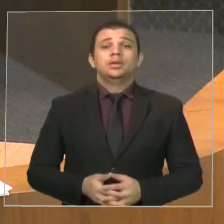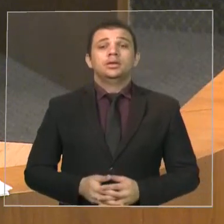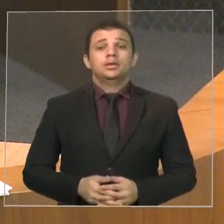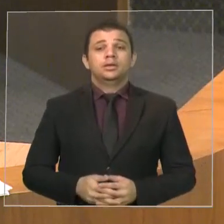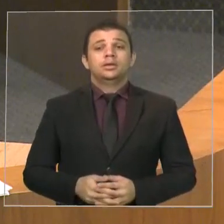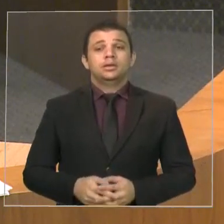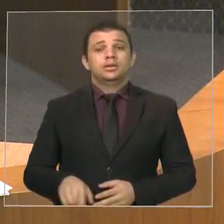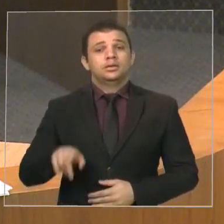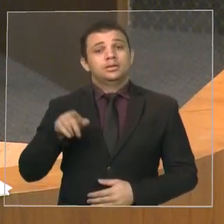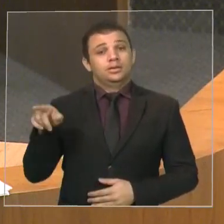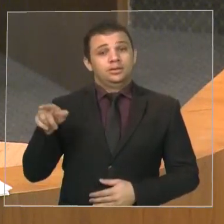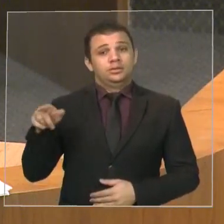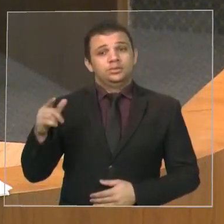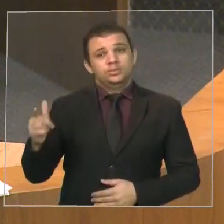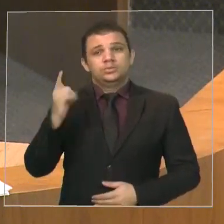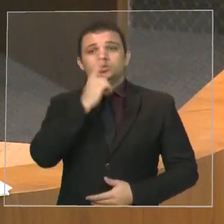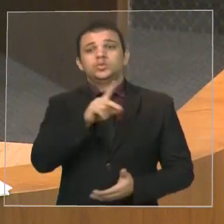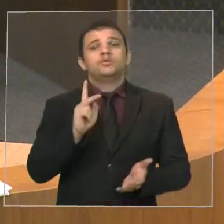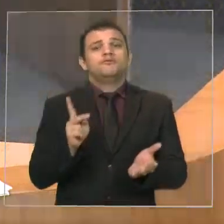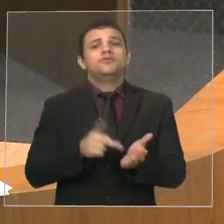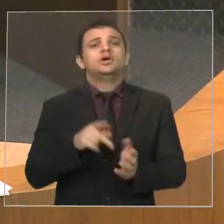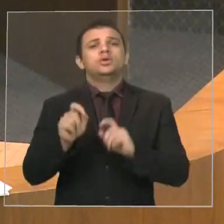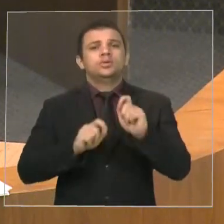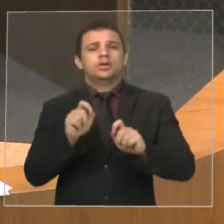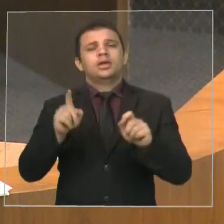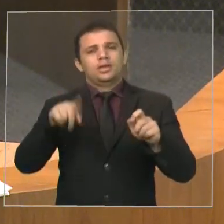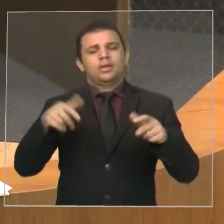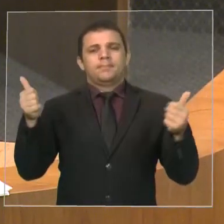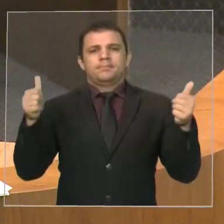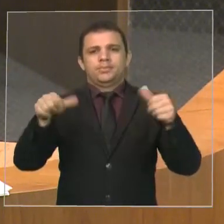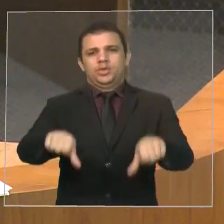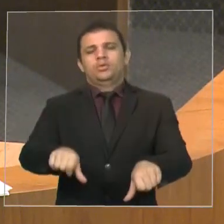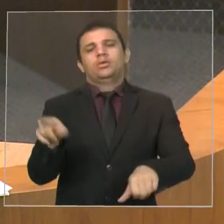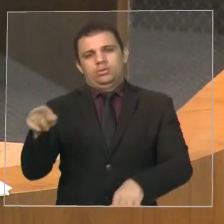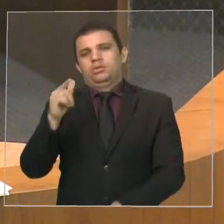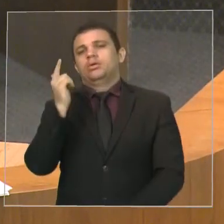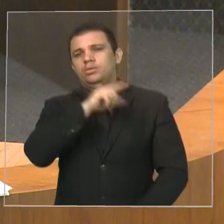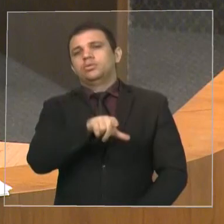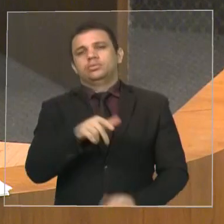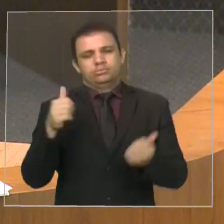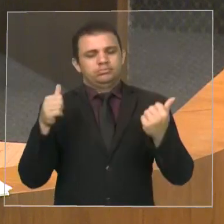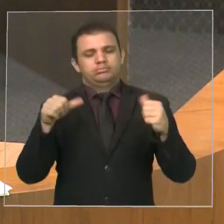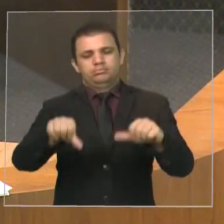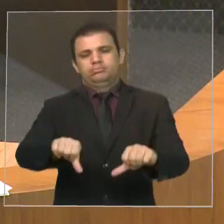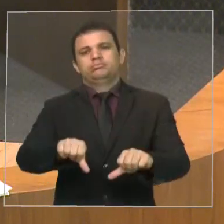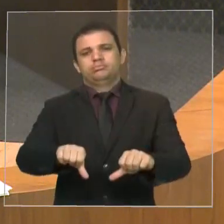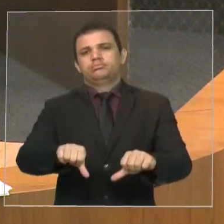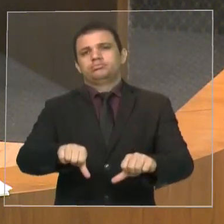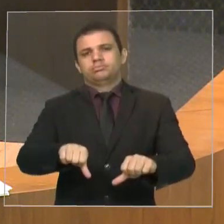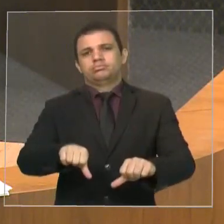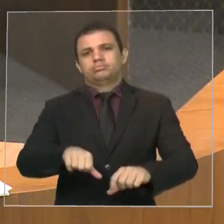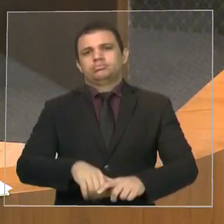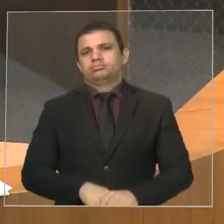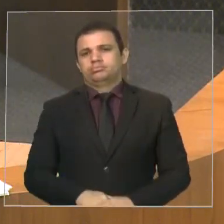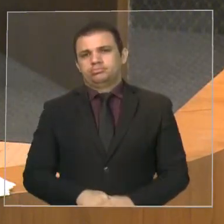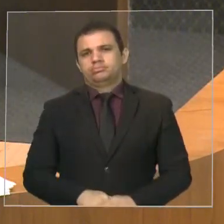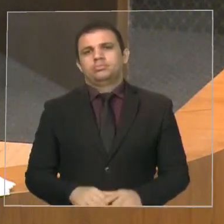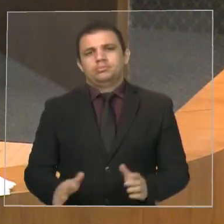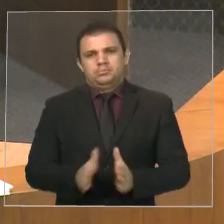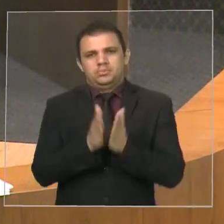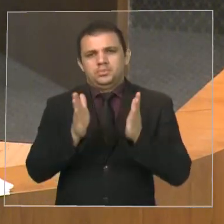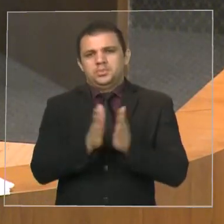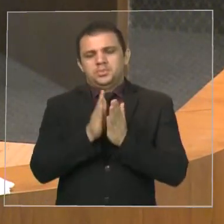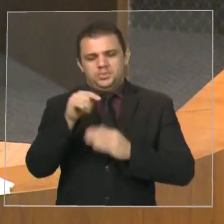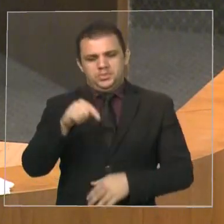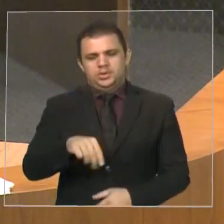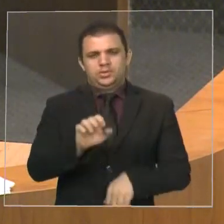o que ele conseguiu mesmo foi piorar. O Flávio Dino conseguiu piorar, e muito, a pobreza